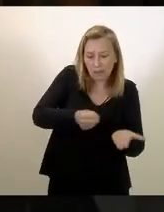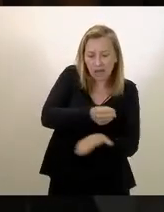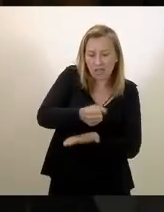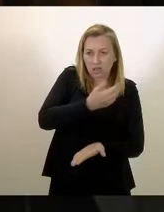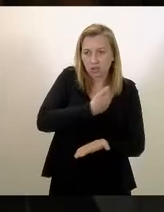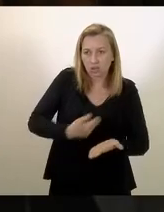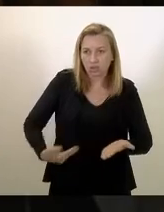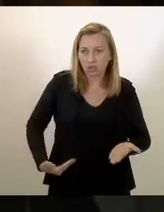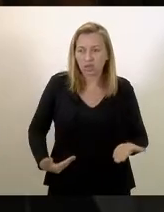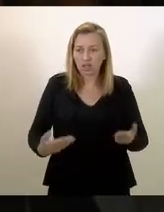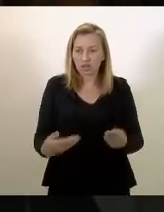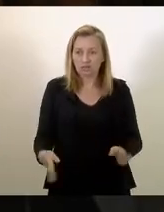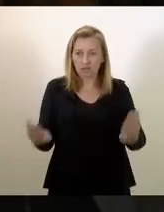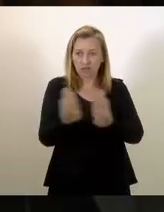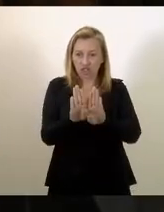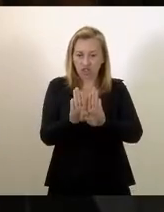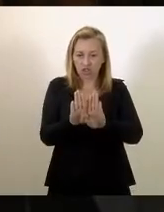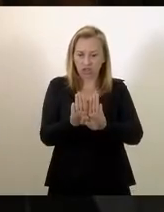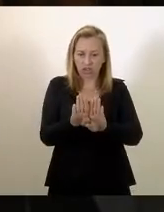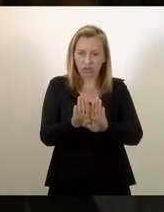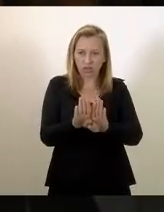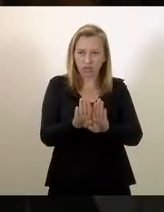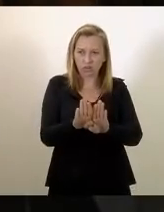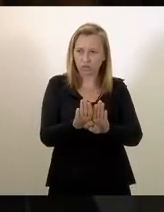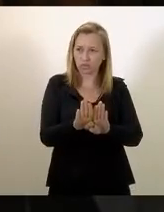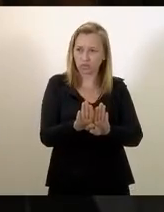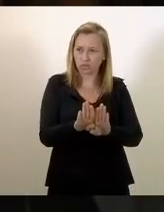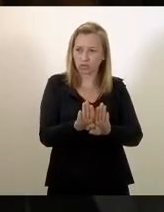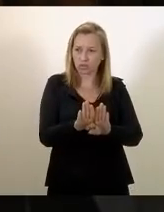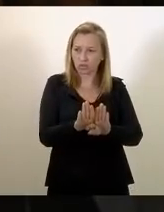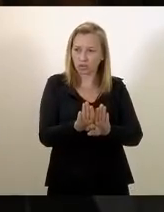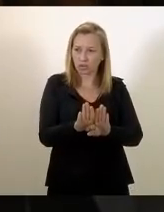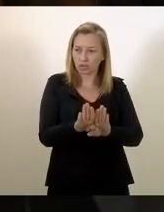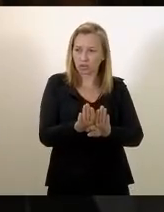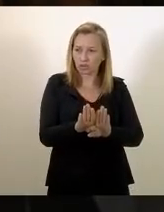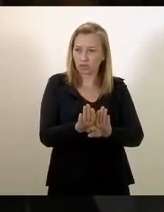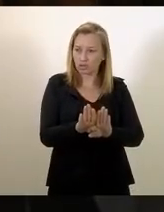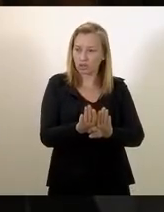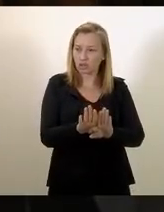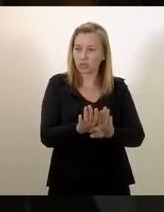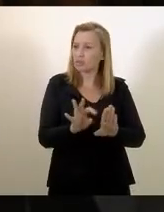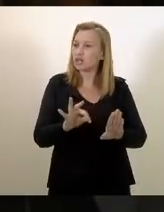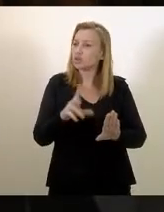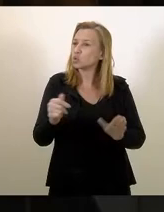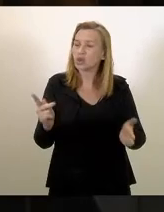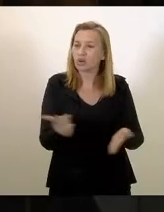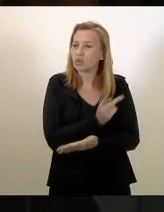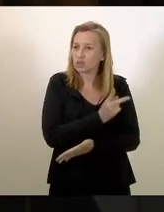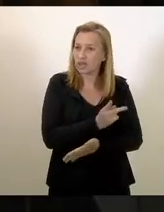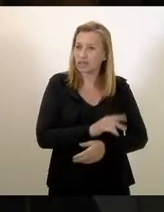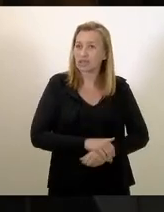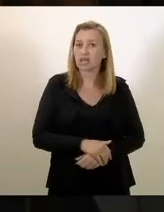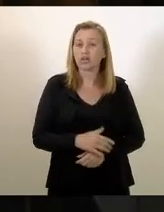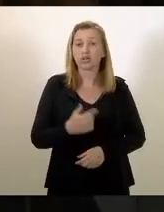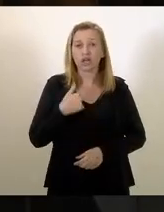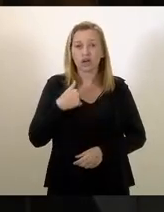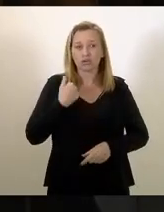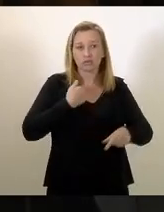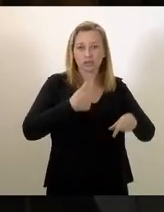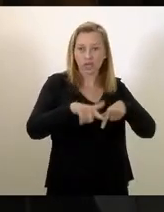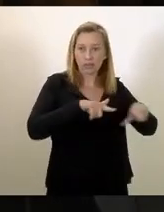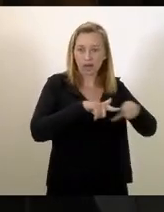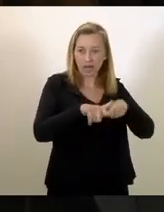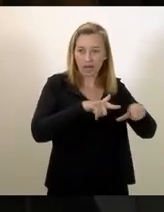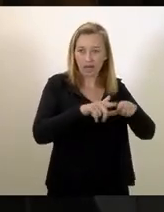fechando o olho para tudo que acontece até porque na engenharia de estradas onde eu trabalhei o